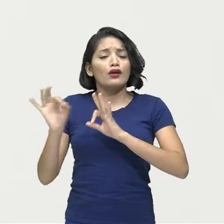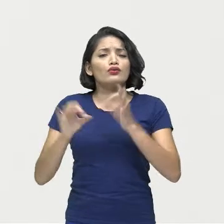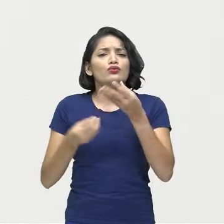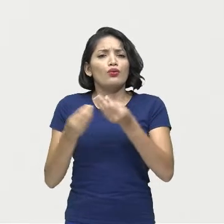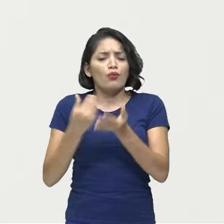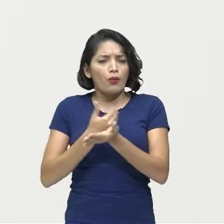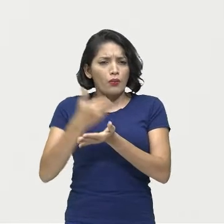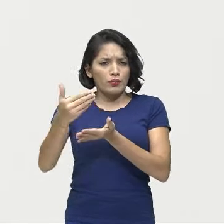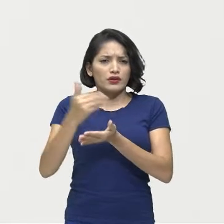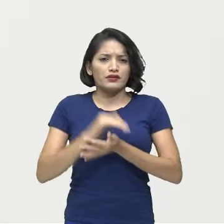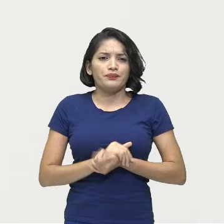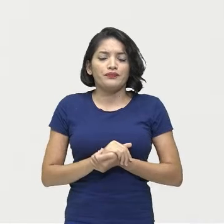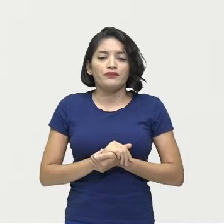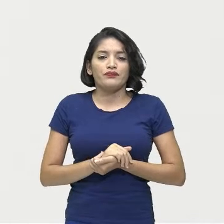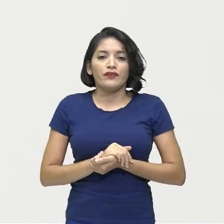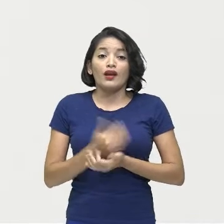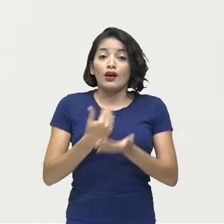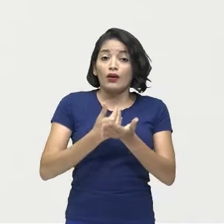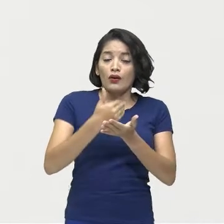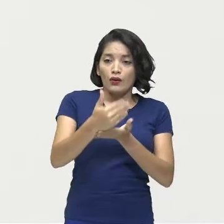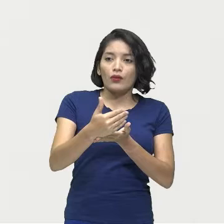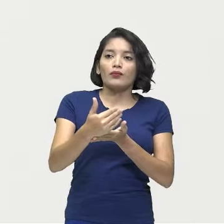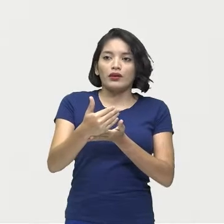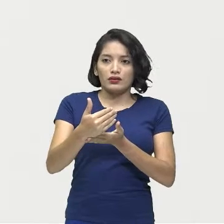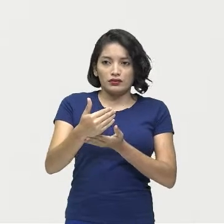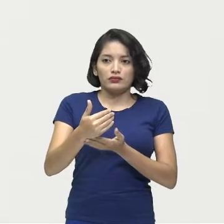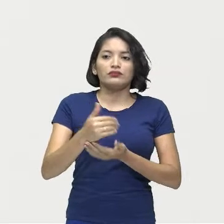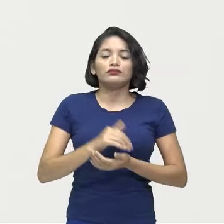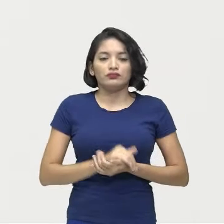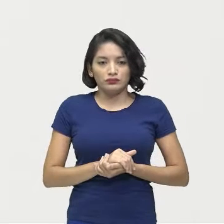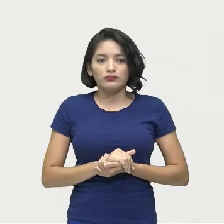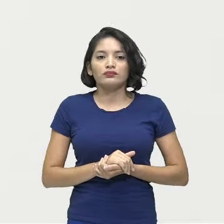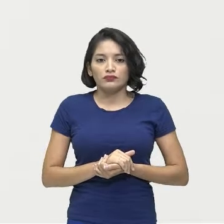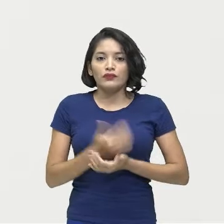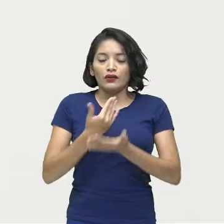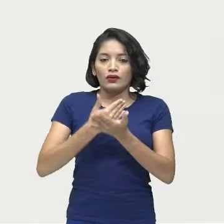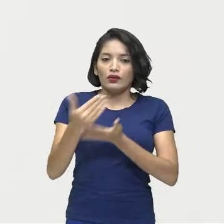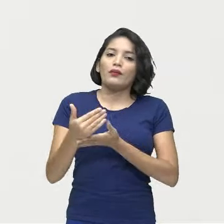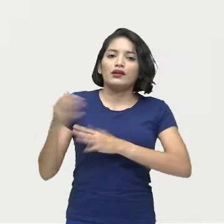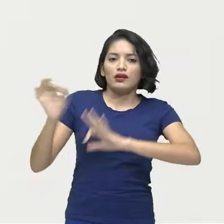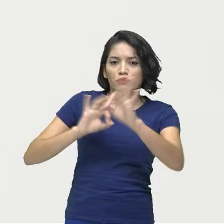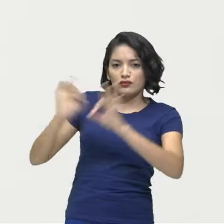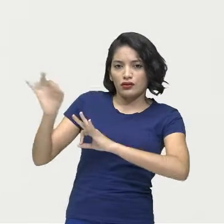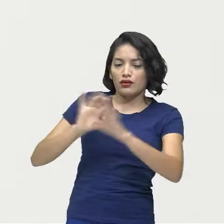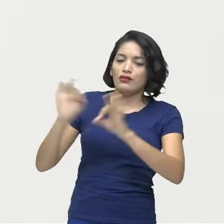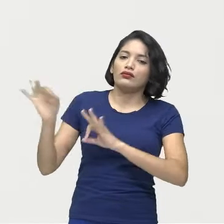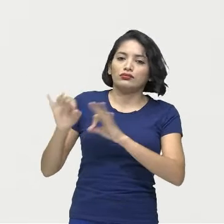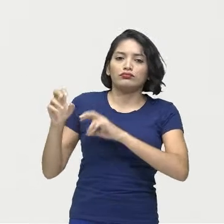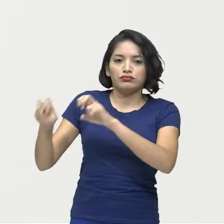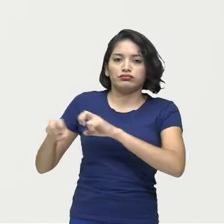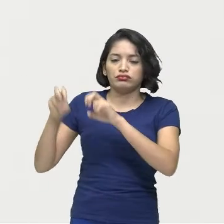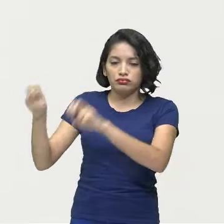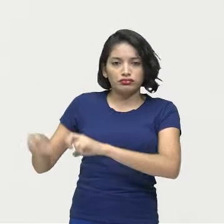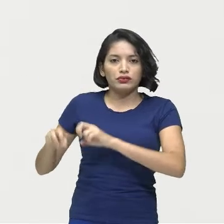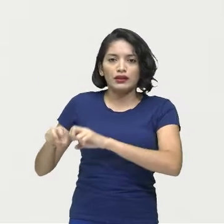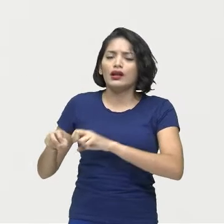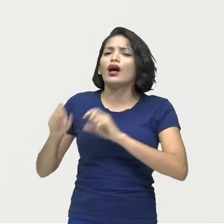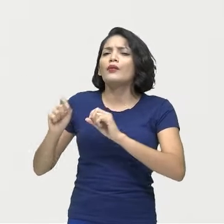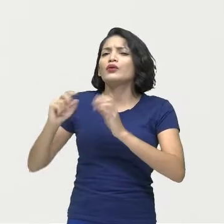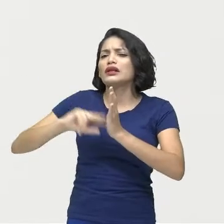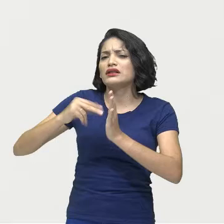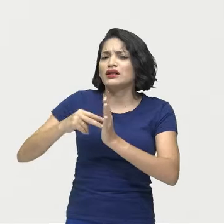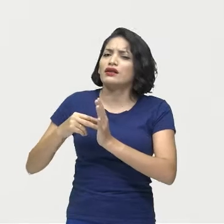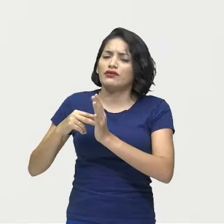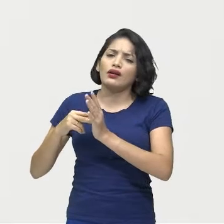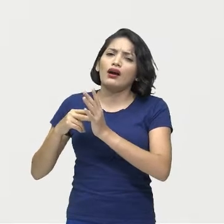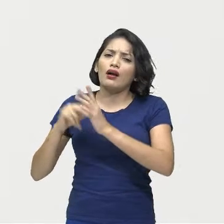daqui. Início da reforma agrária, lembram? Ele vai fazer lá as Teses de Abril e lá ele diz terra. O que seria essa reforma